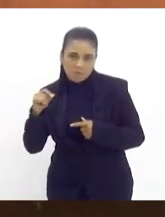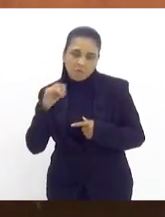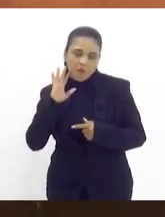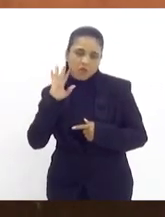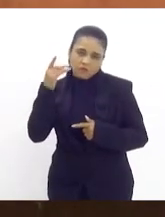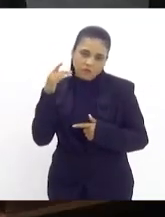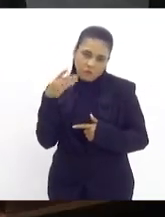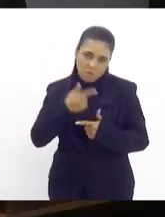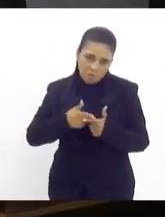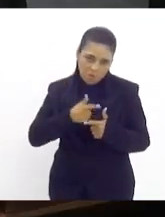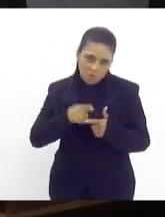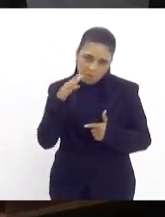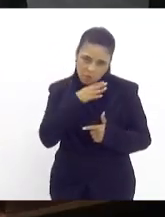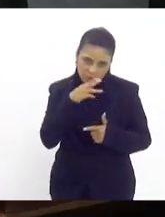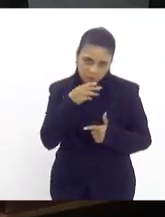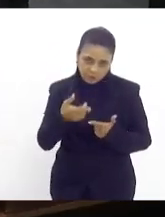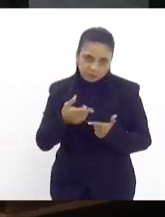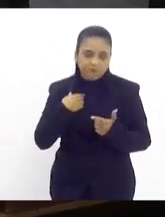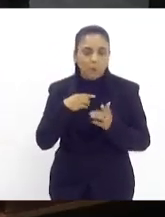da pauta.